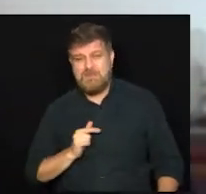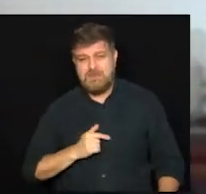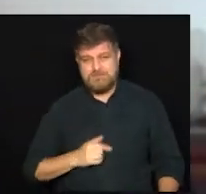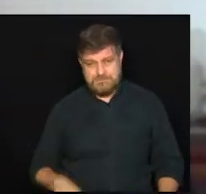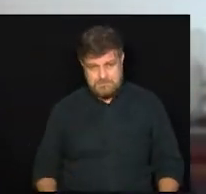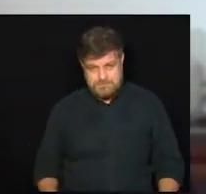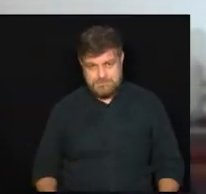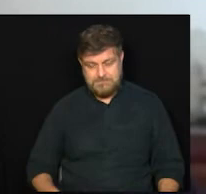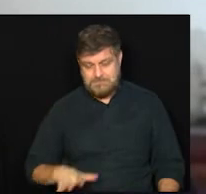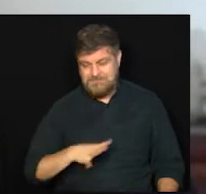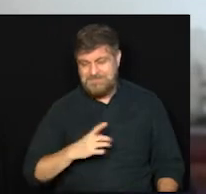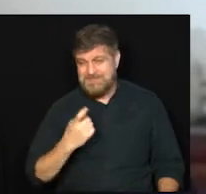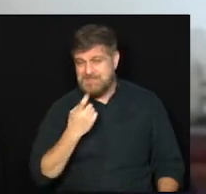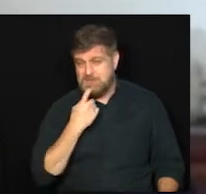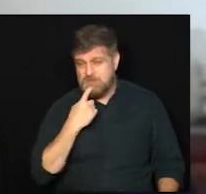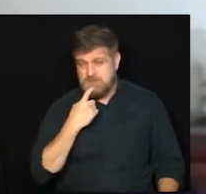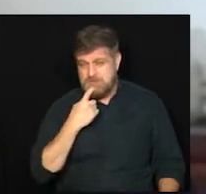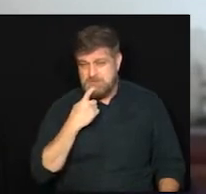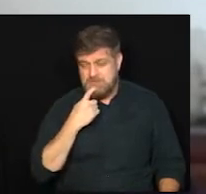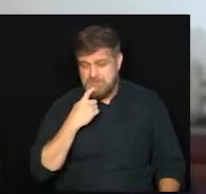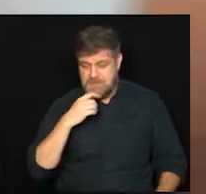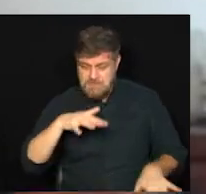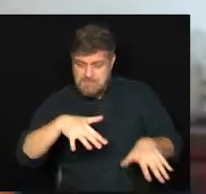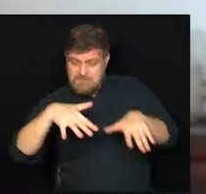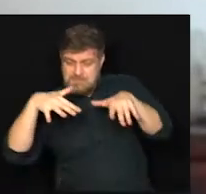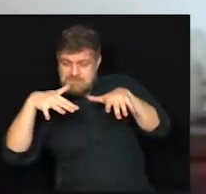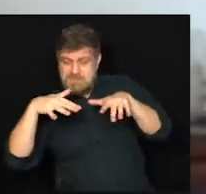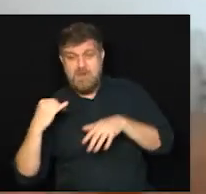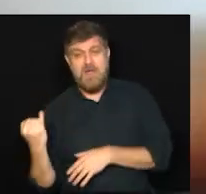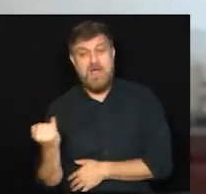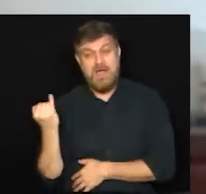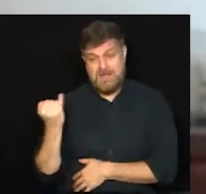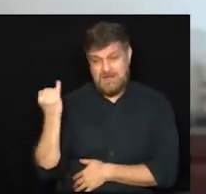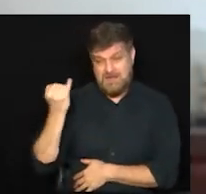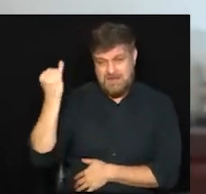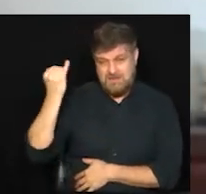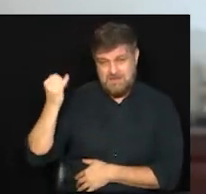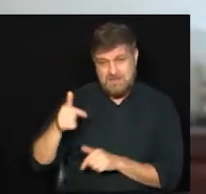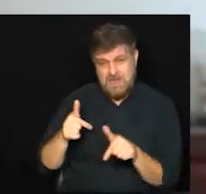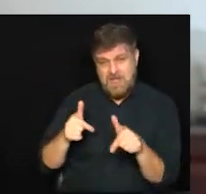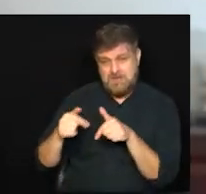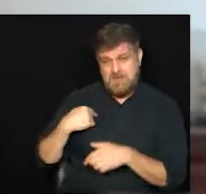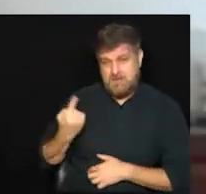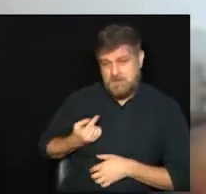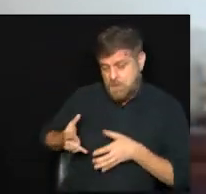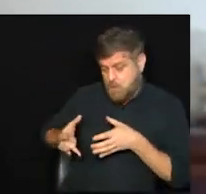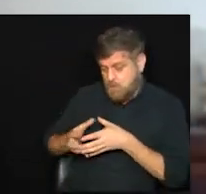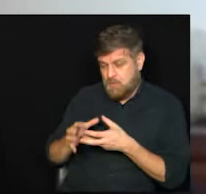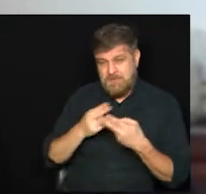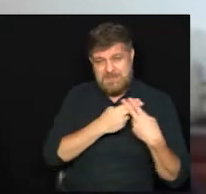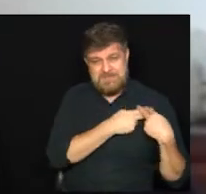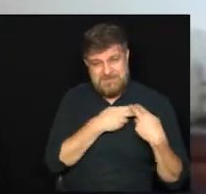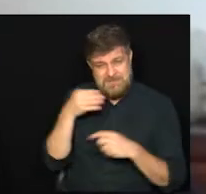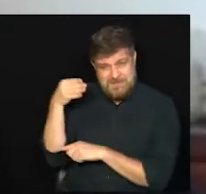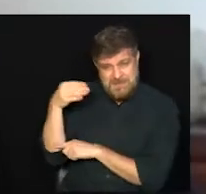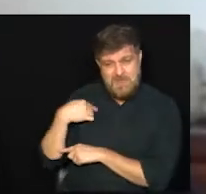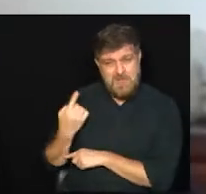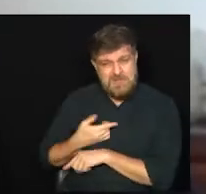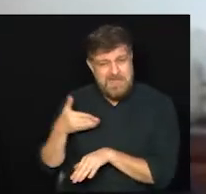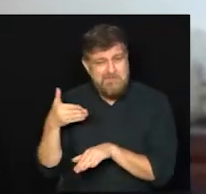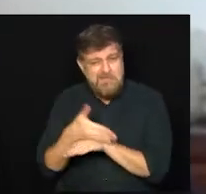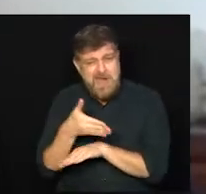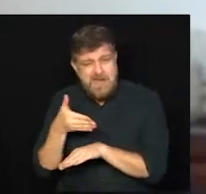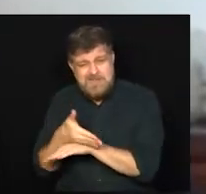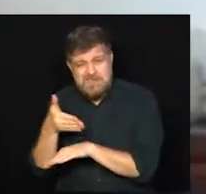do município lá fora é muito importante, e é o trabalho que o Convention realiza, né? Nós participamos de